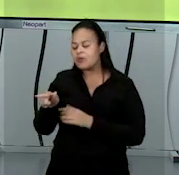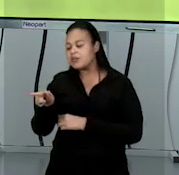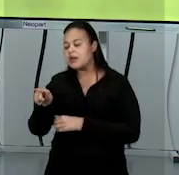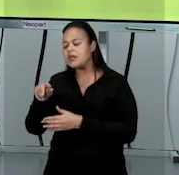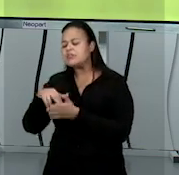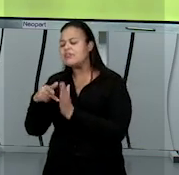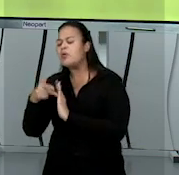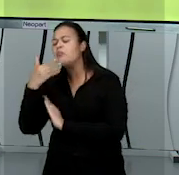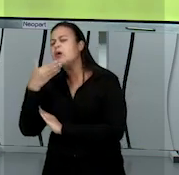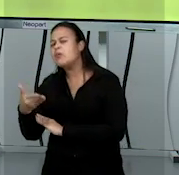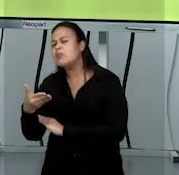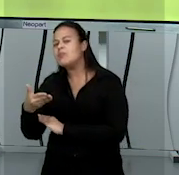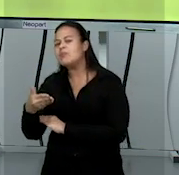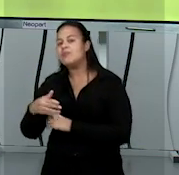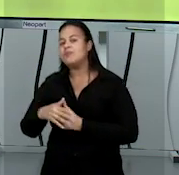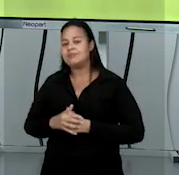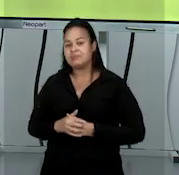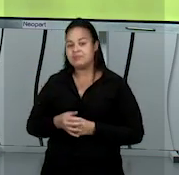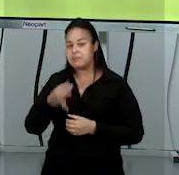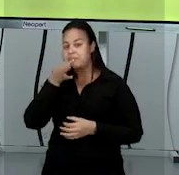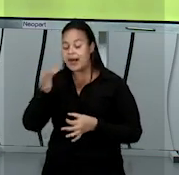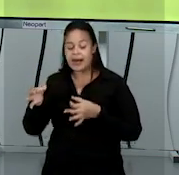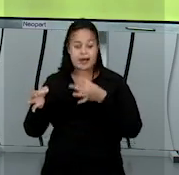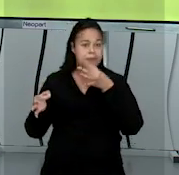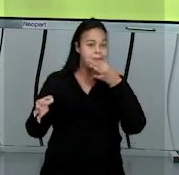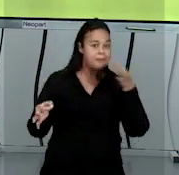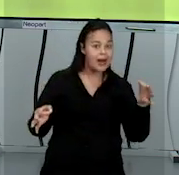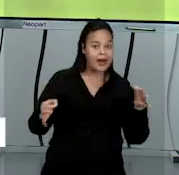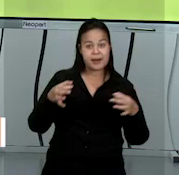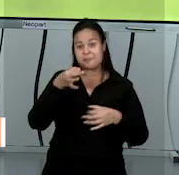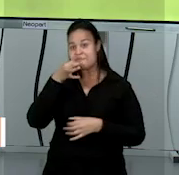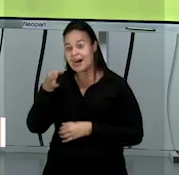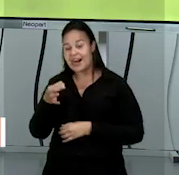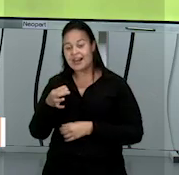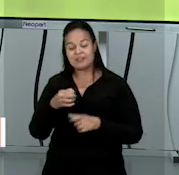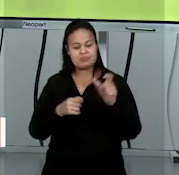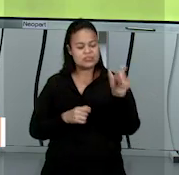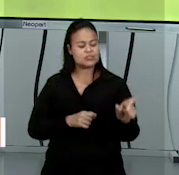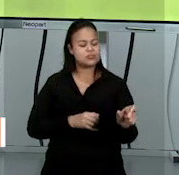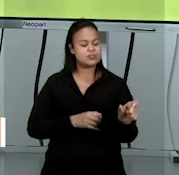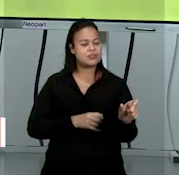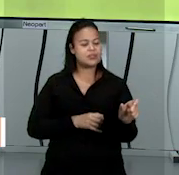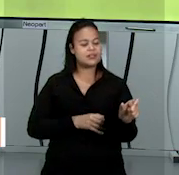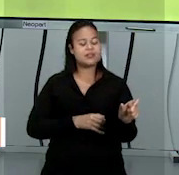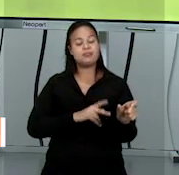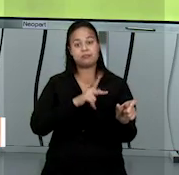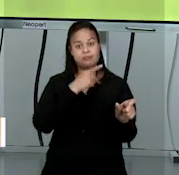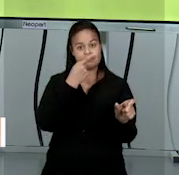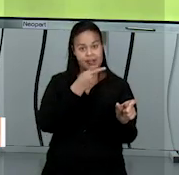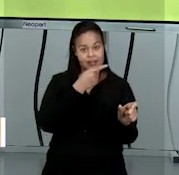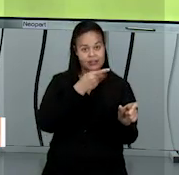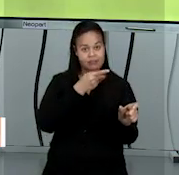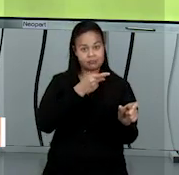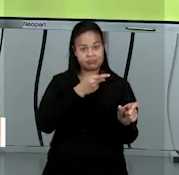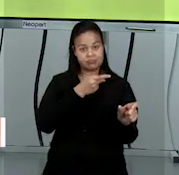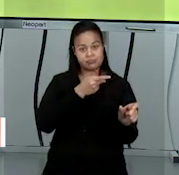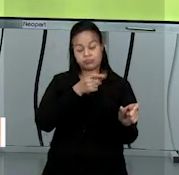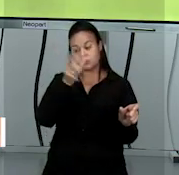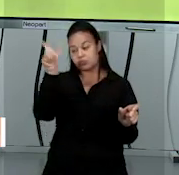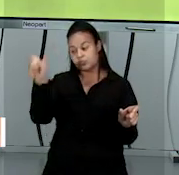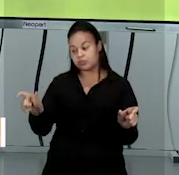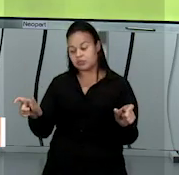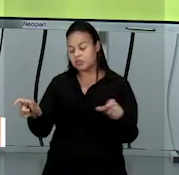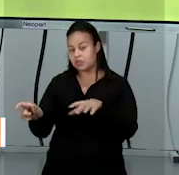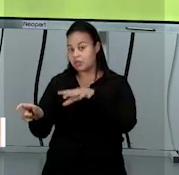sentidos entre os interlocutores, de quem fala, de quem escreve ou de quem ouve e quem lê. Por isso não é